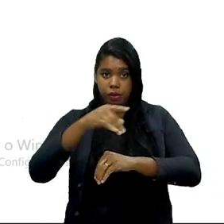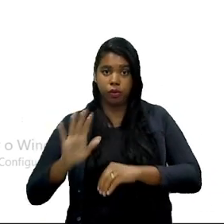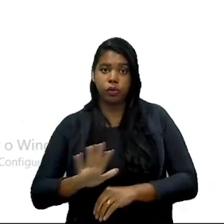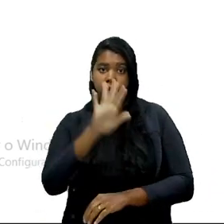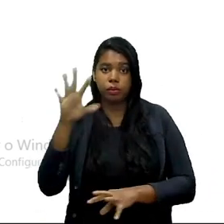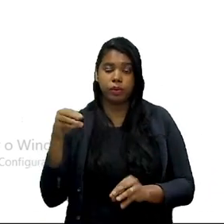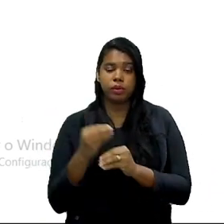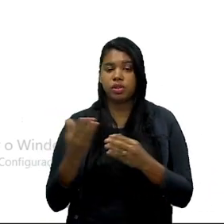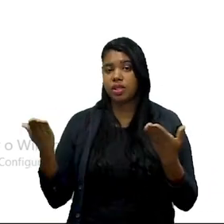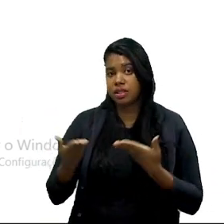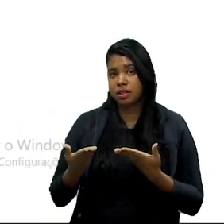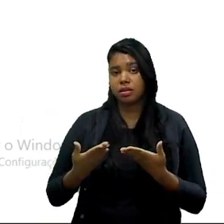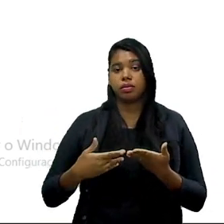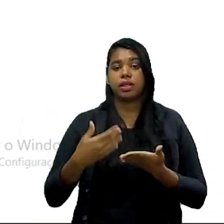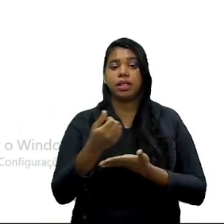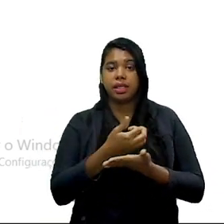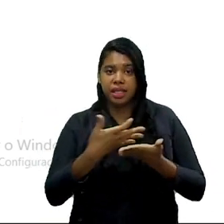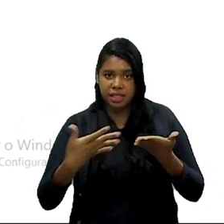geração de receita.